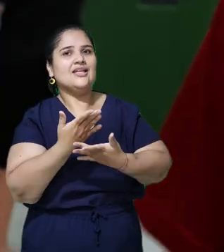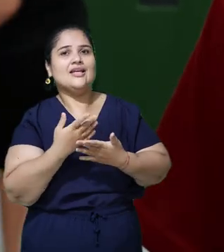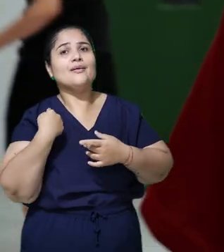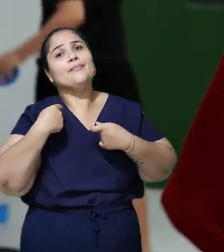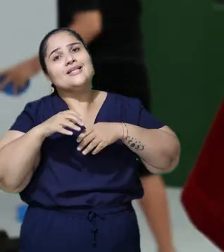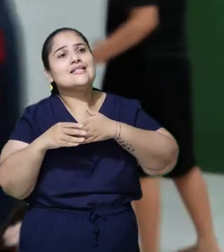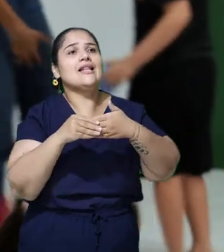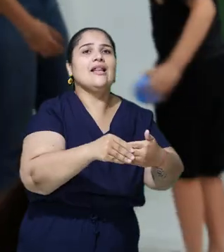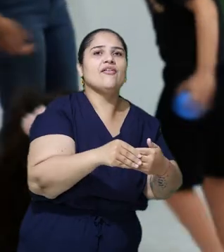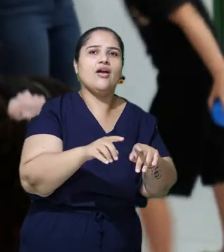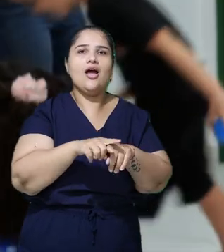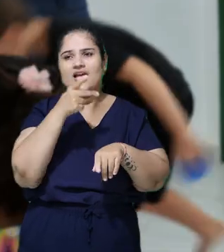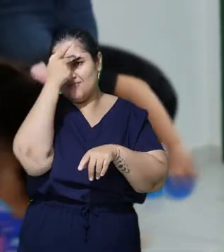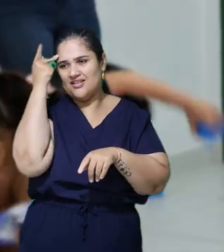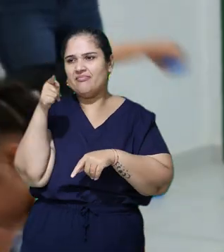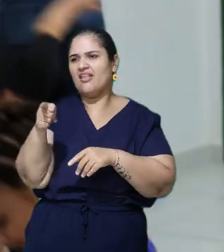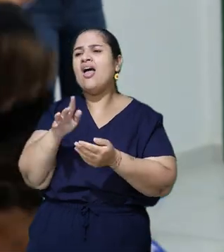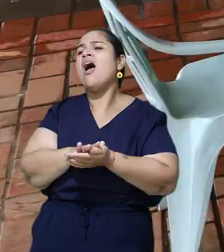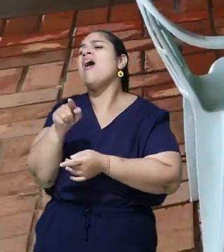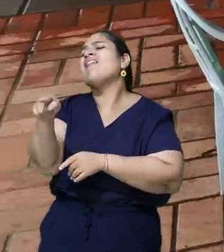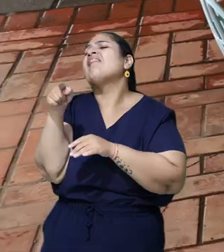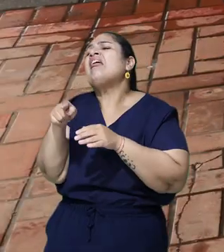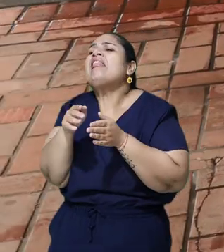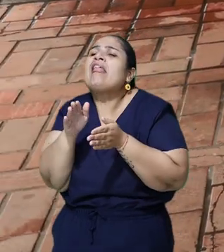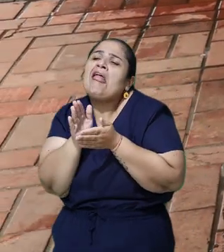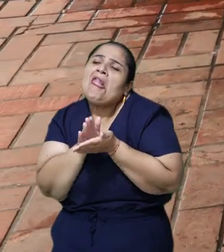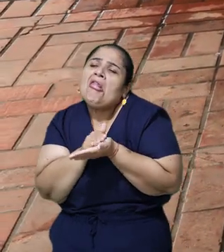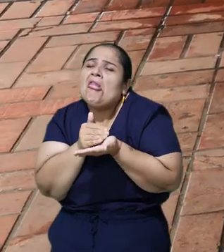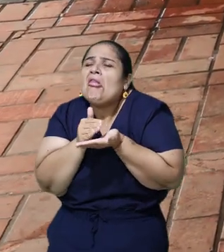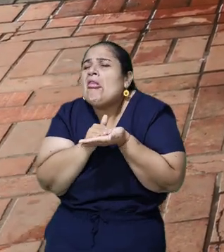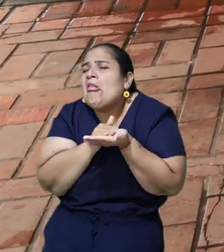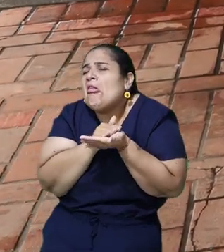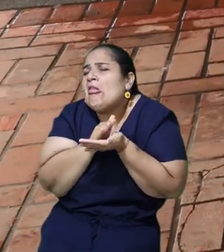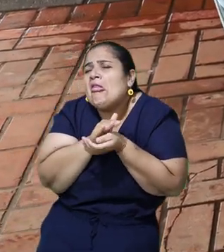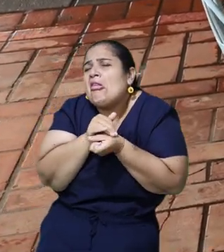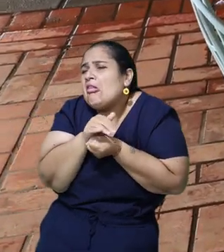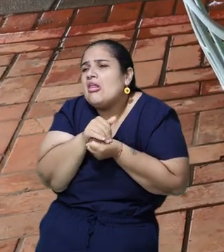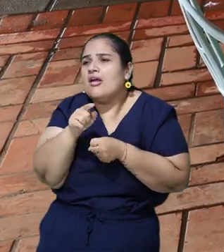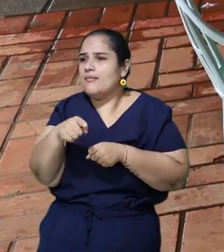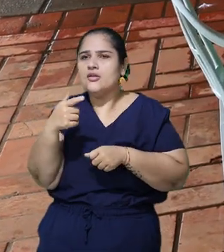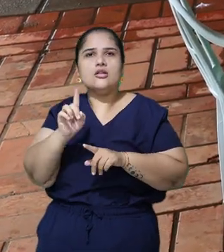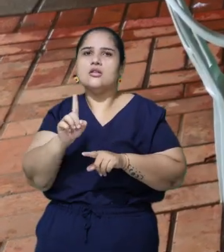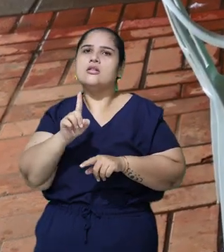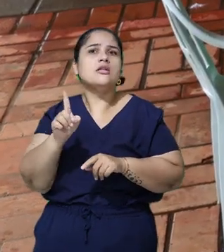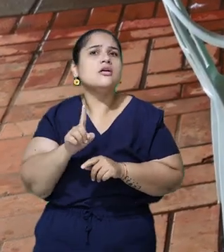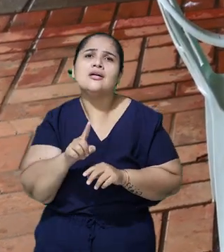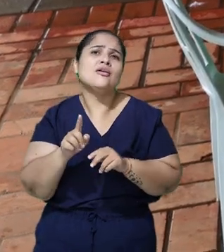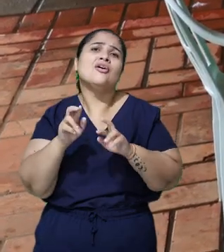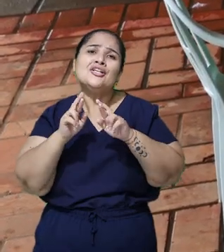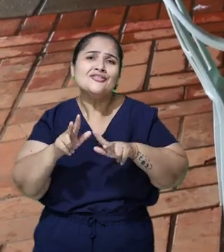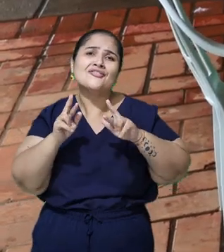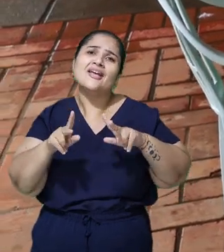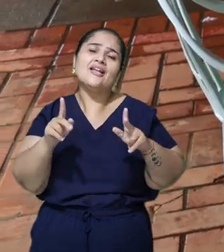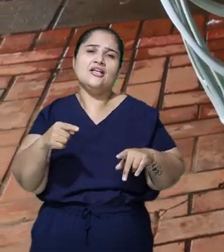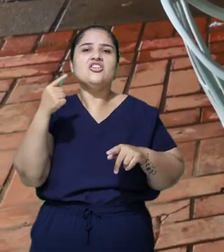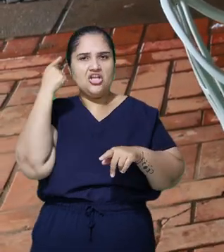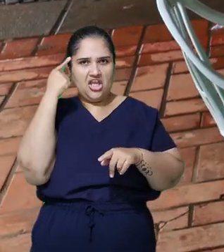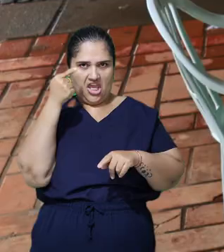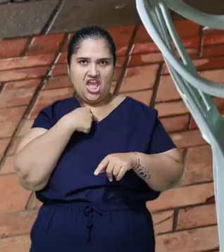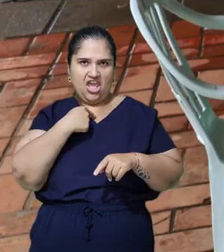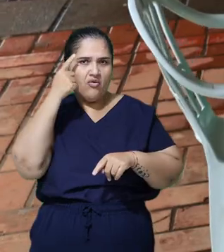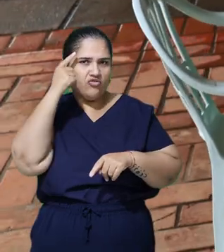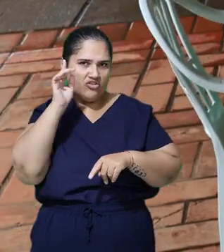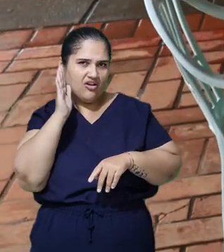pensa, mas é mimado. Mas não, gente. Eu não julgo pra não ser julgado, porque dói muito, eu já pensei muito em desistir. Mas quando ele veio dar